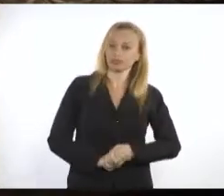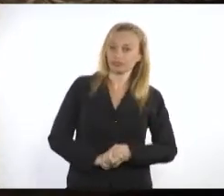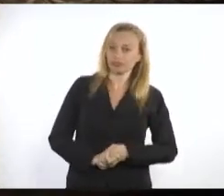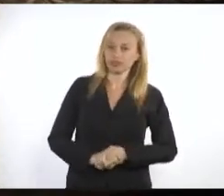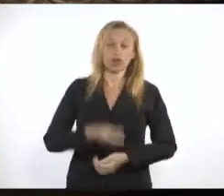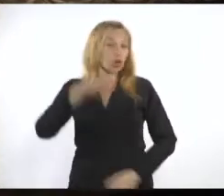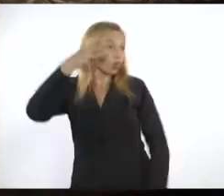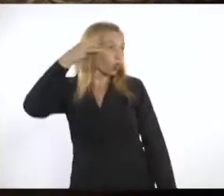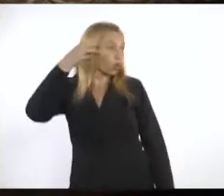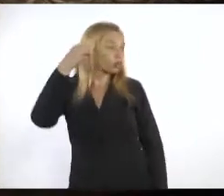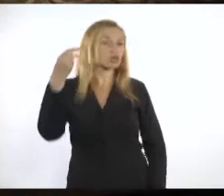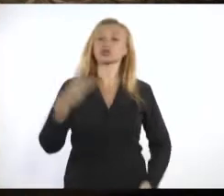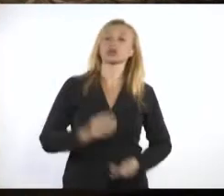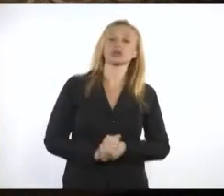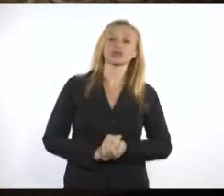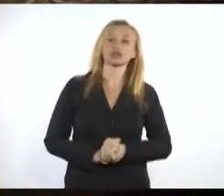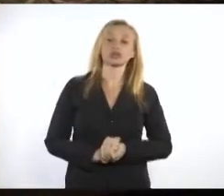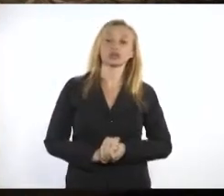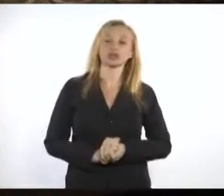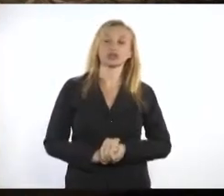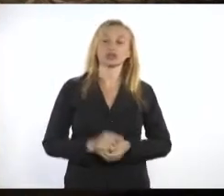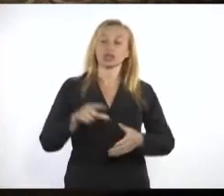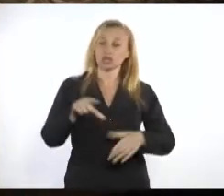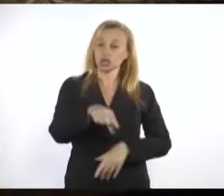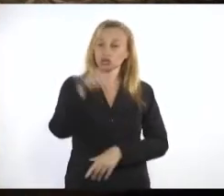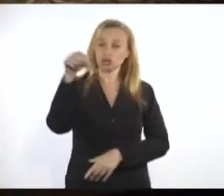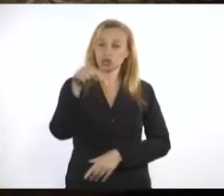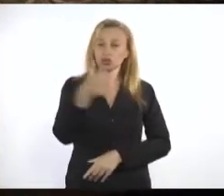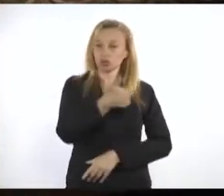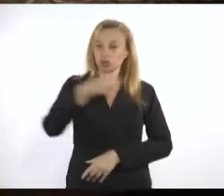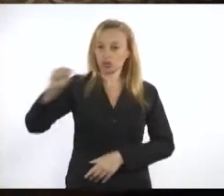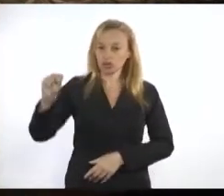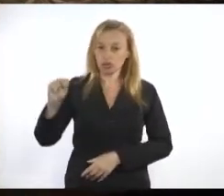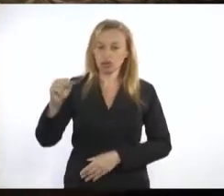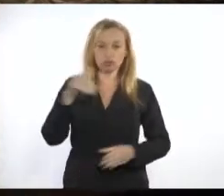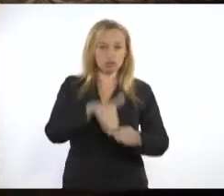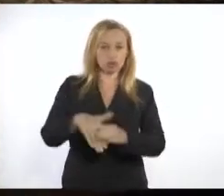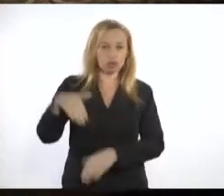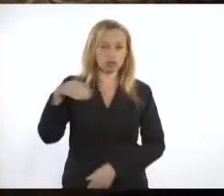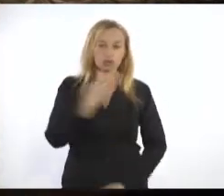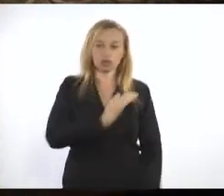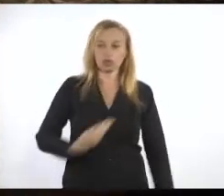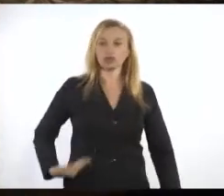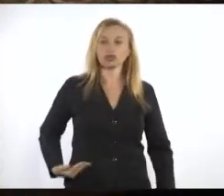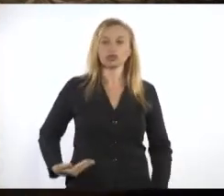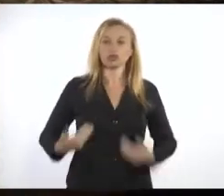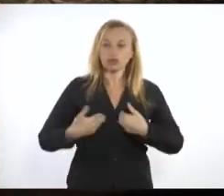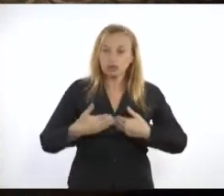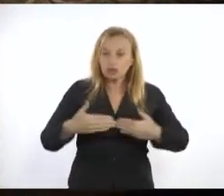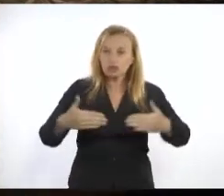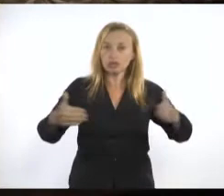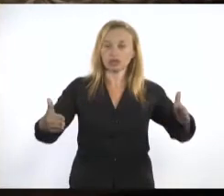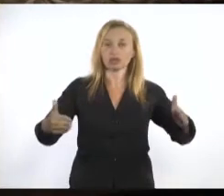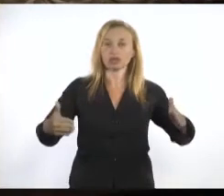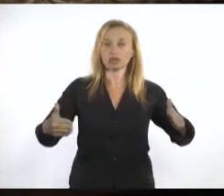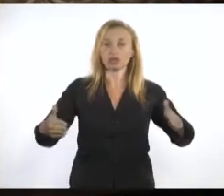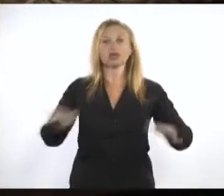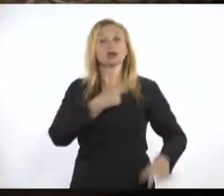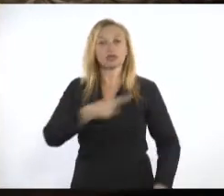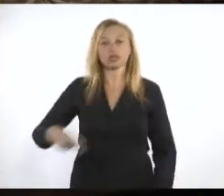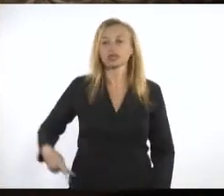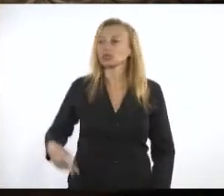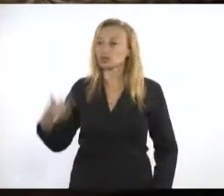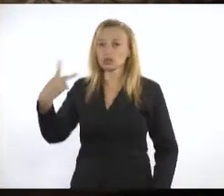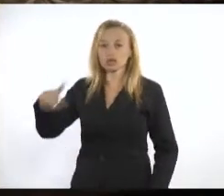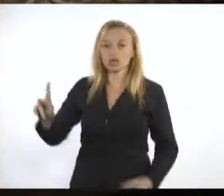Wilson Witzel é eleito governador em 2018. Ele abre o caminho para que o presidente do seu